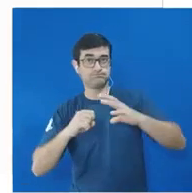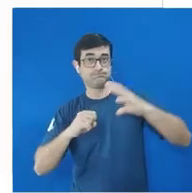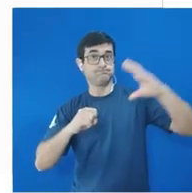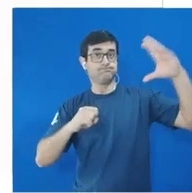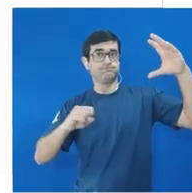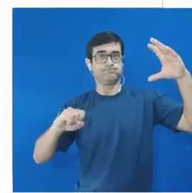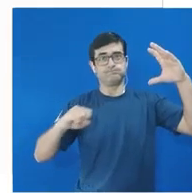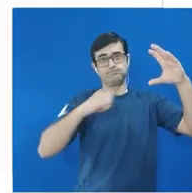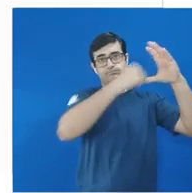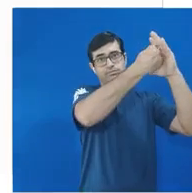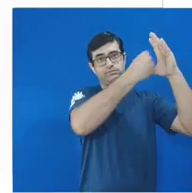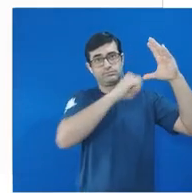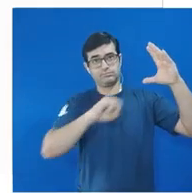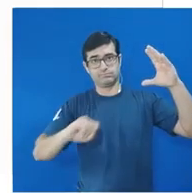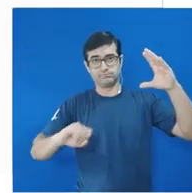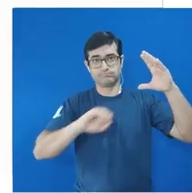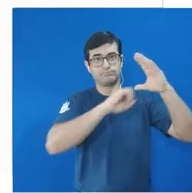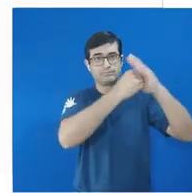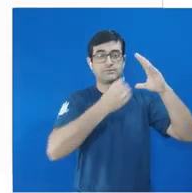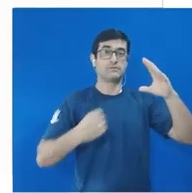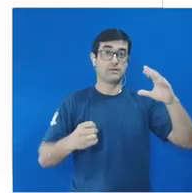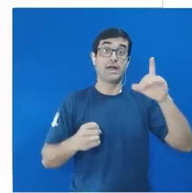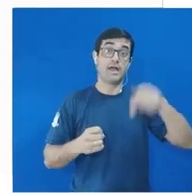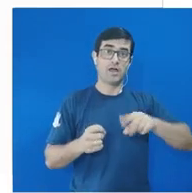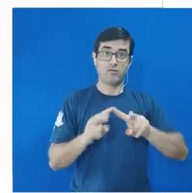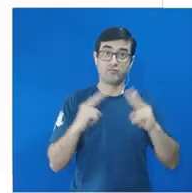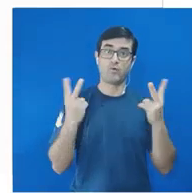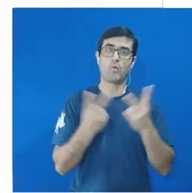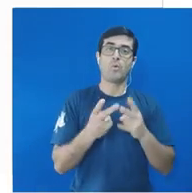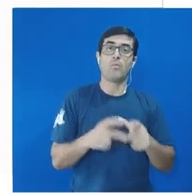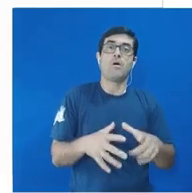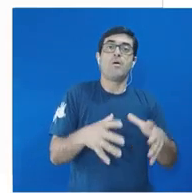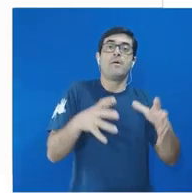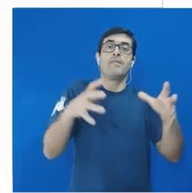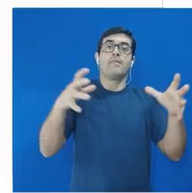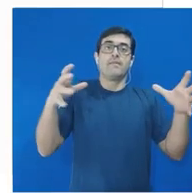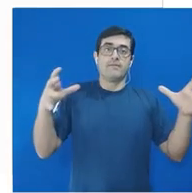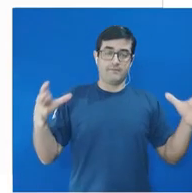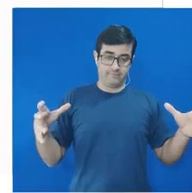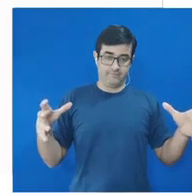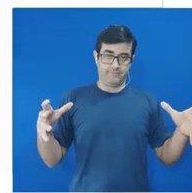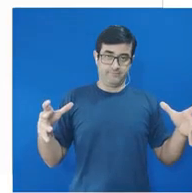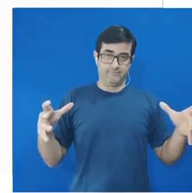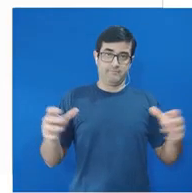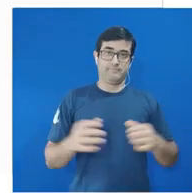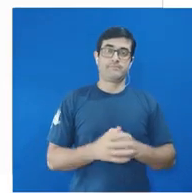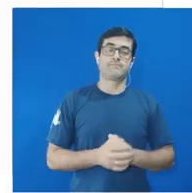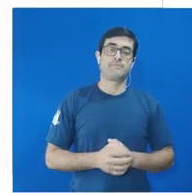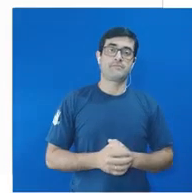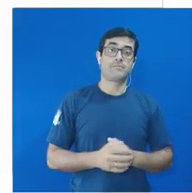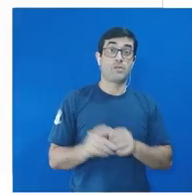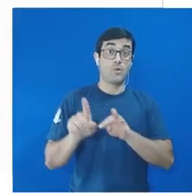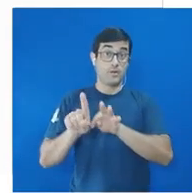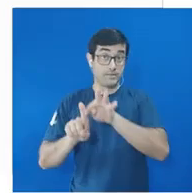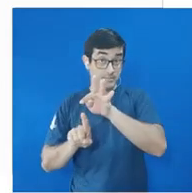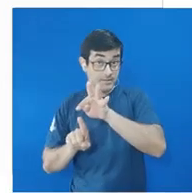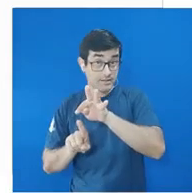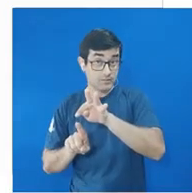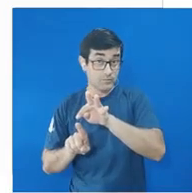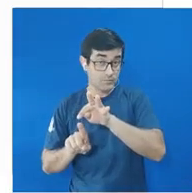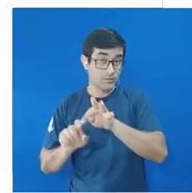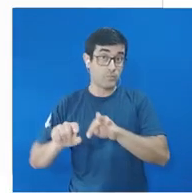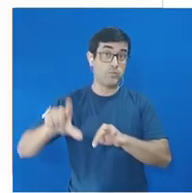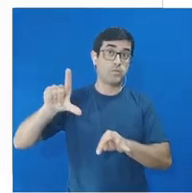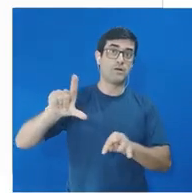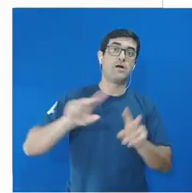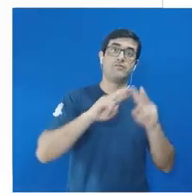eu estou aumentando o volume. Então, se eu aumento o volume, se eu aumento a temperatura, o volume tem que aumentar. Se eu diminuo a